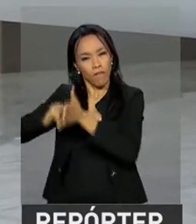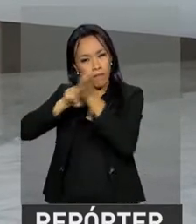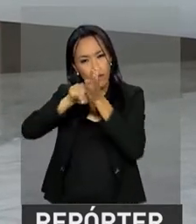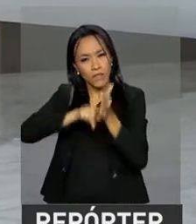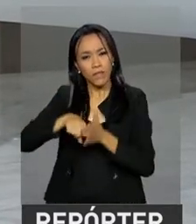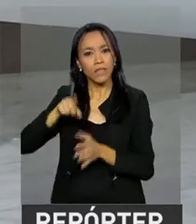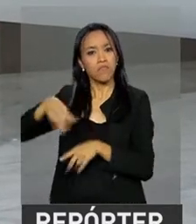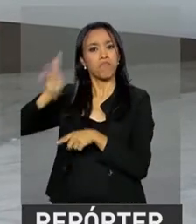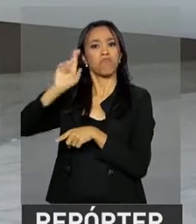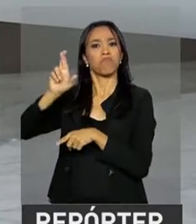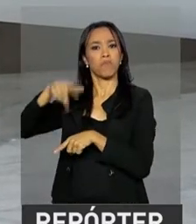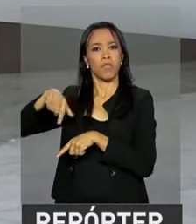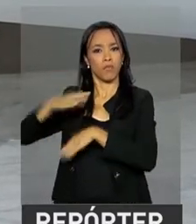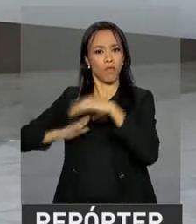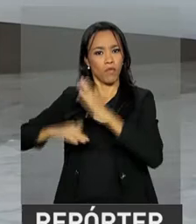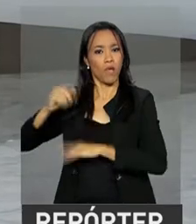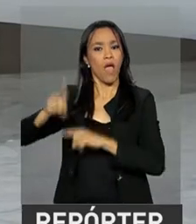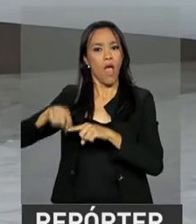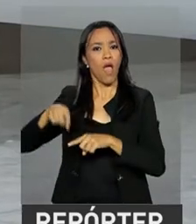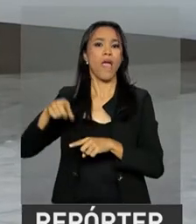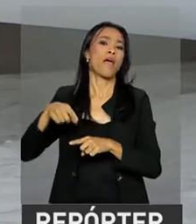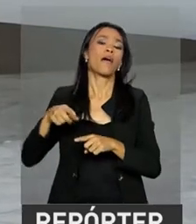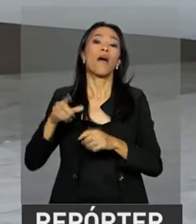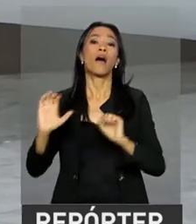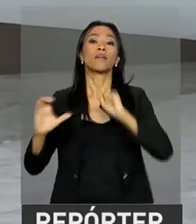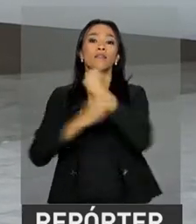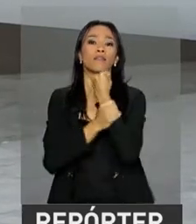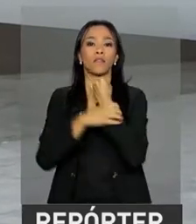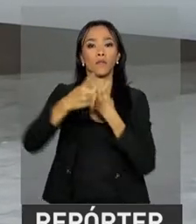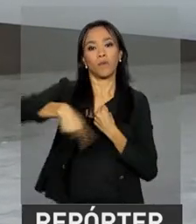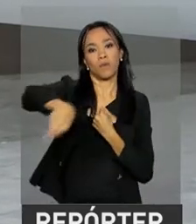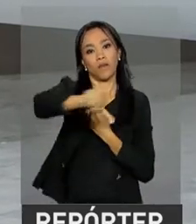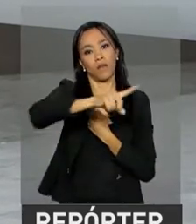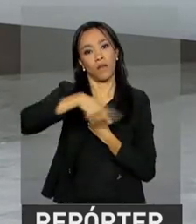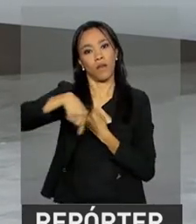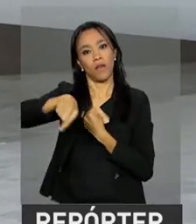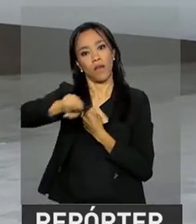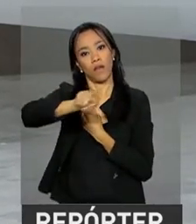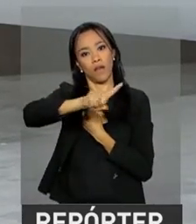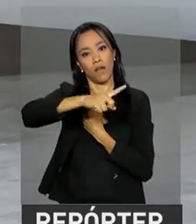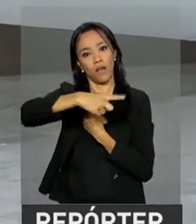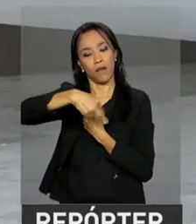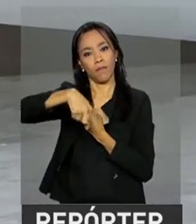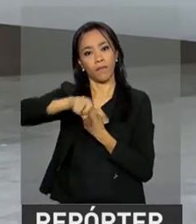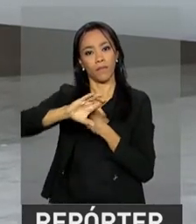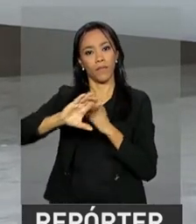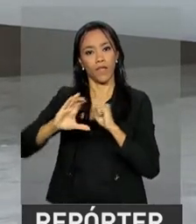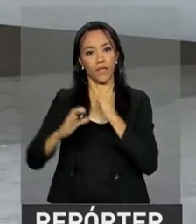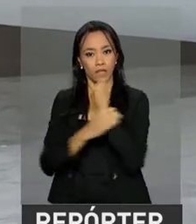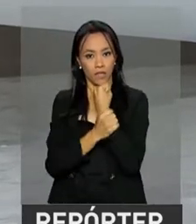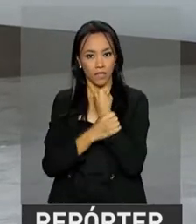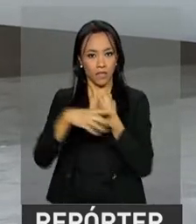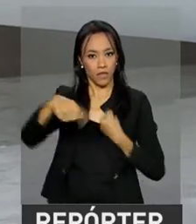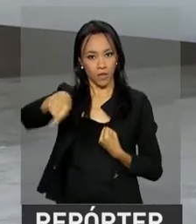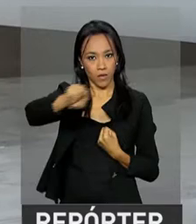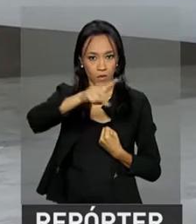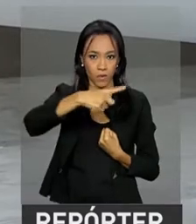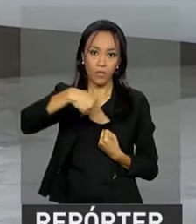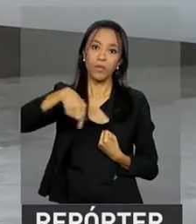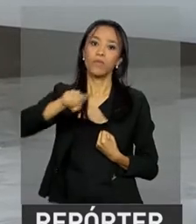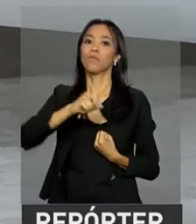o cumprimento dos deveres dos trabalhos dos empregadores é dos empregadores para com os